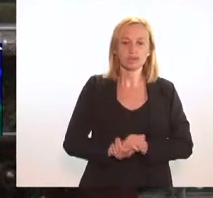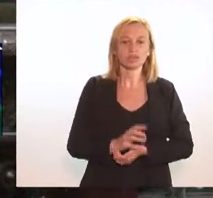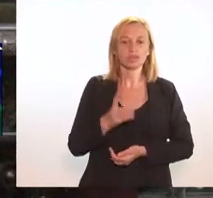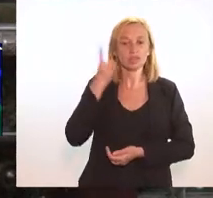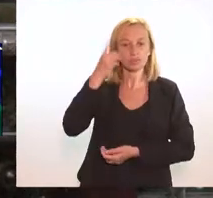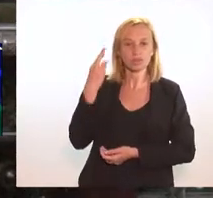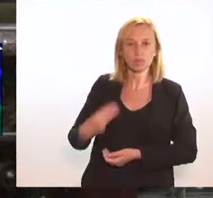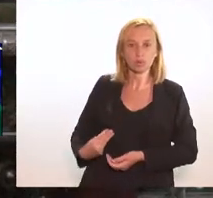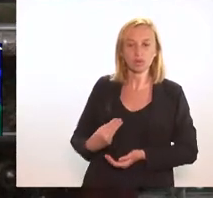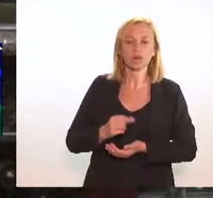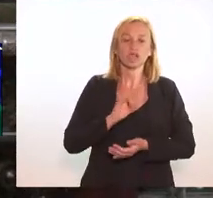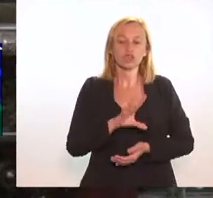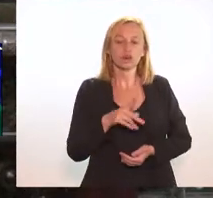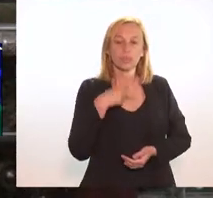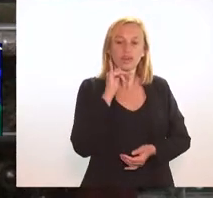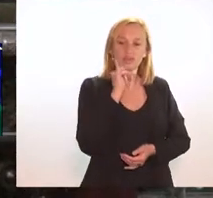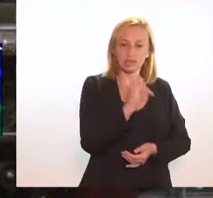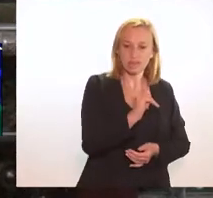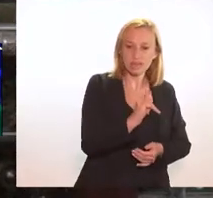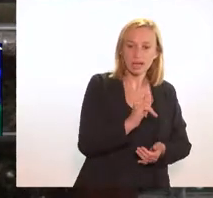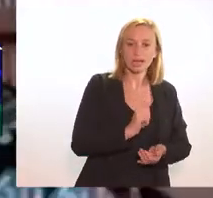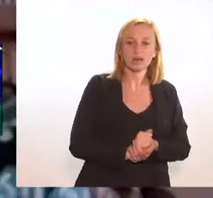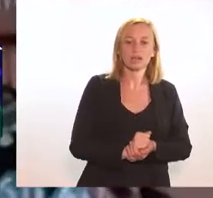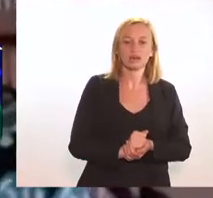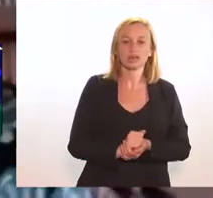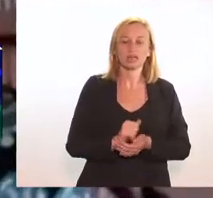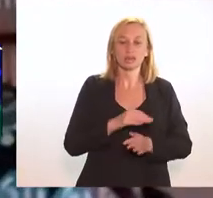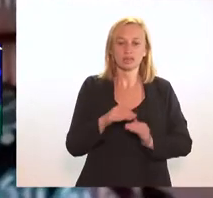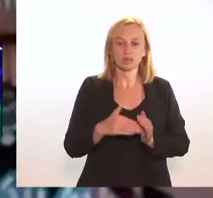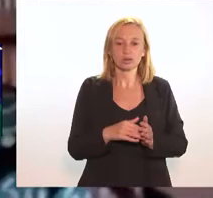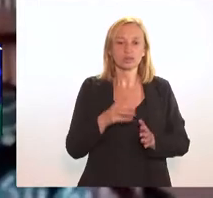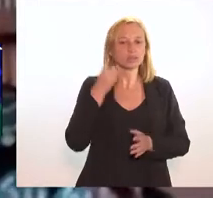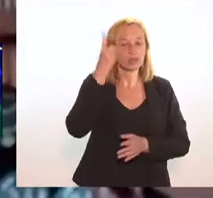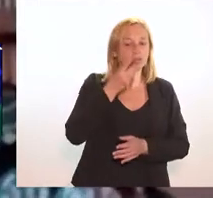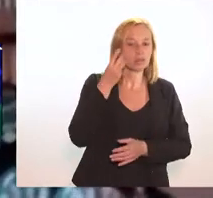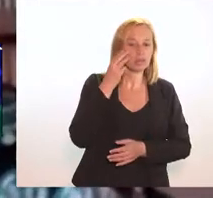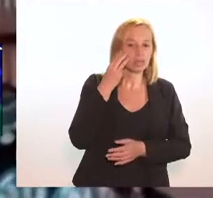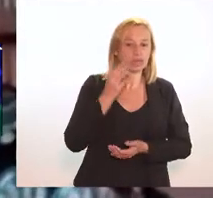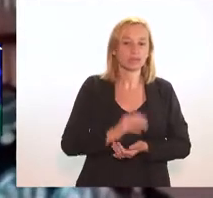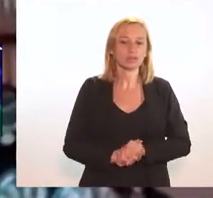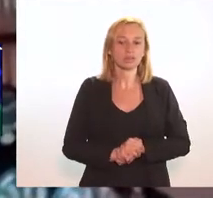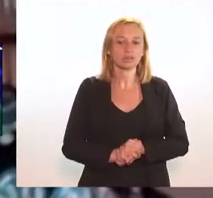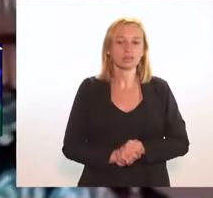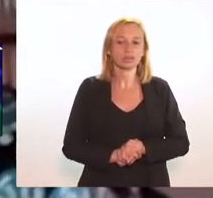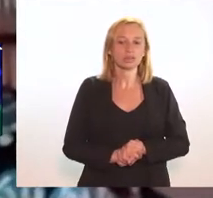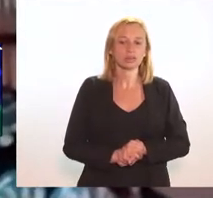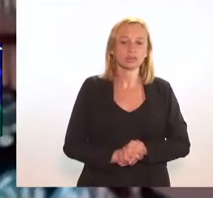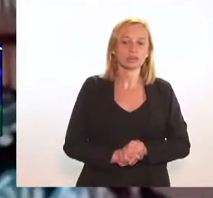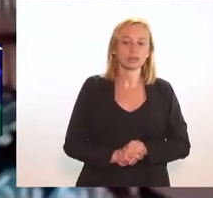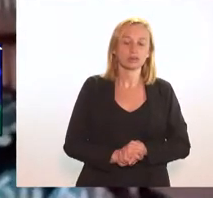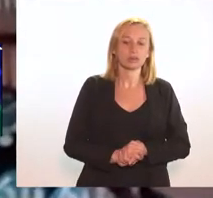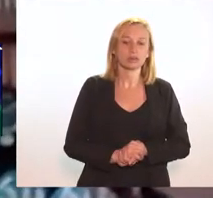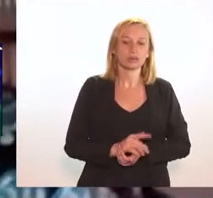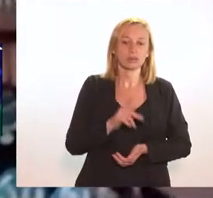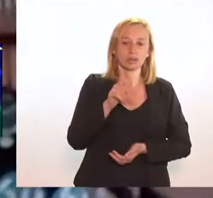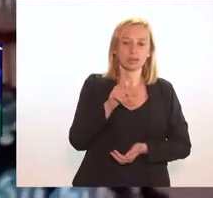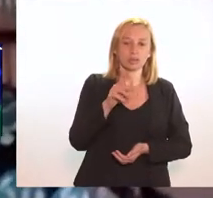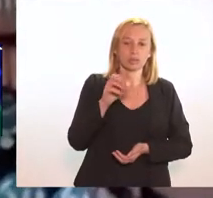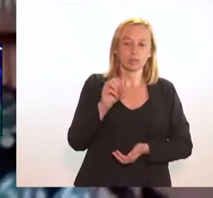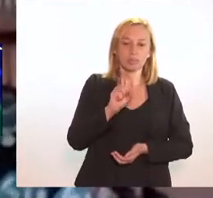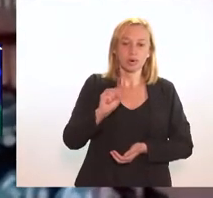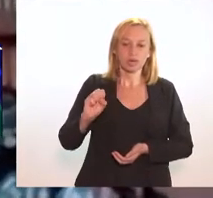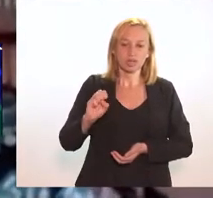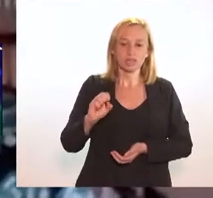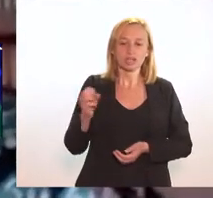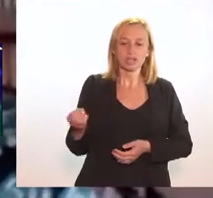para avisar o plenário e a Vossa Excelência de que o deputado Valdec Carneiro está na posse da nova reitora da